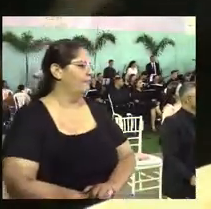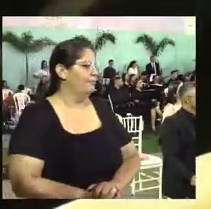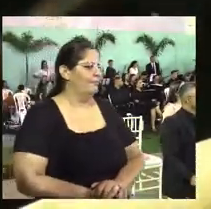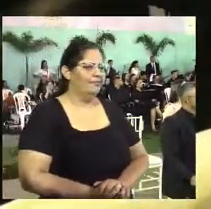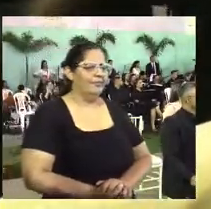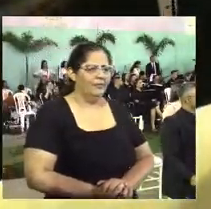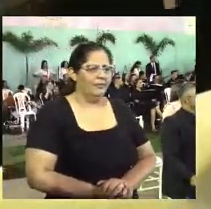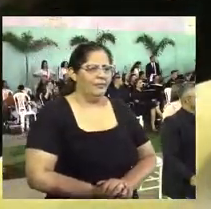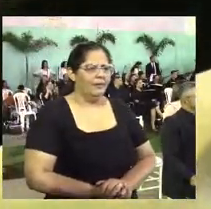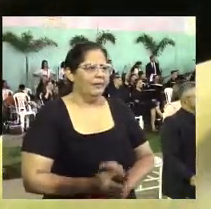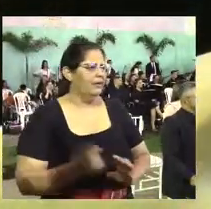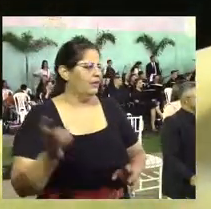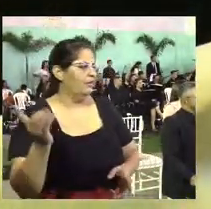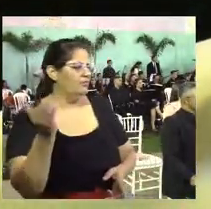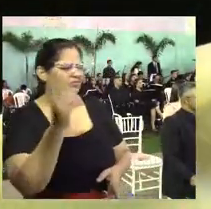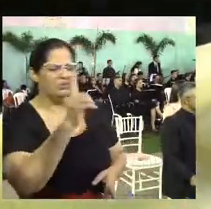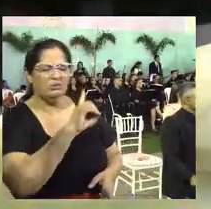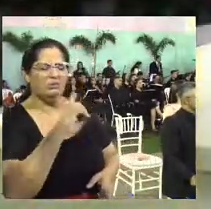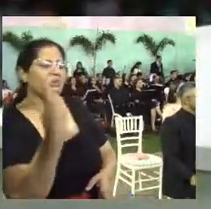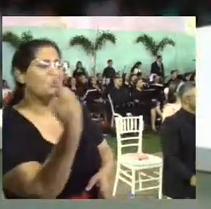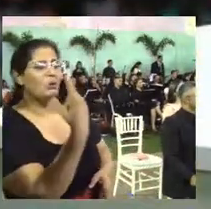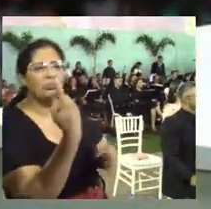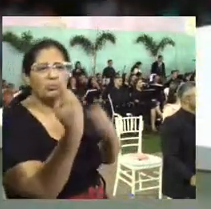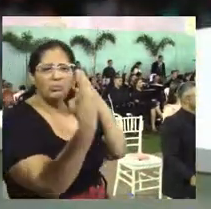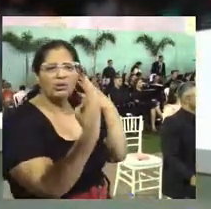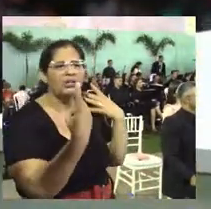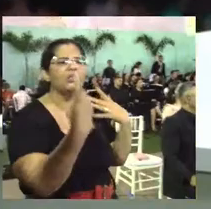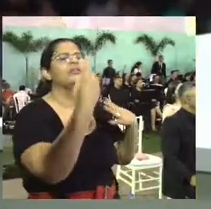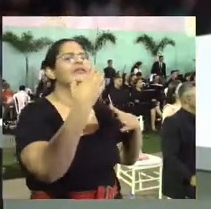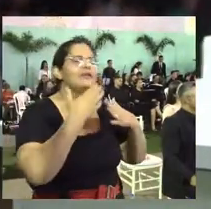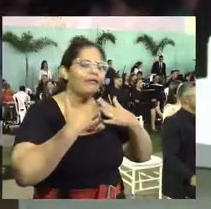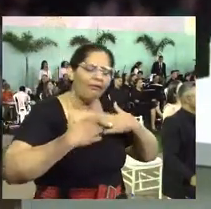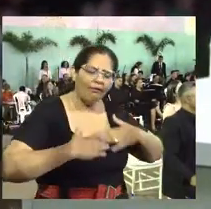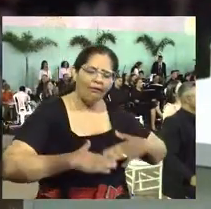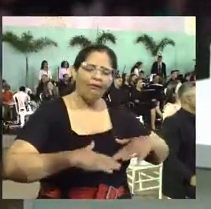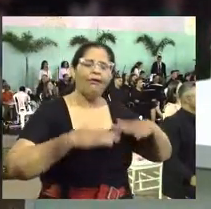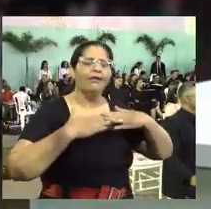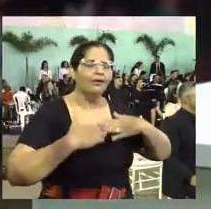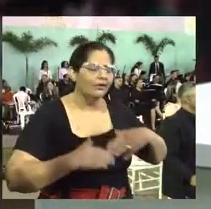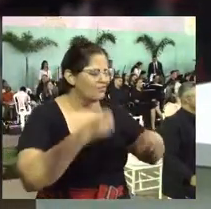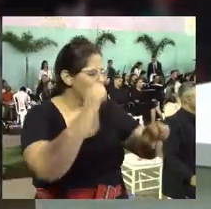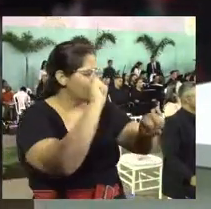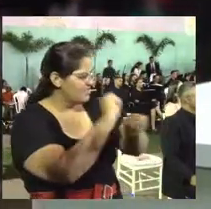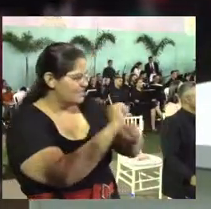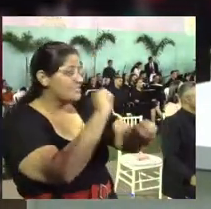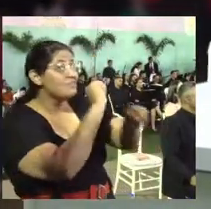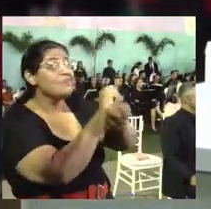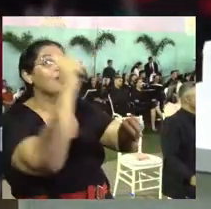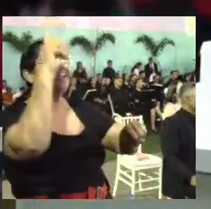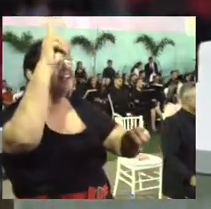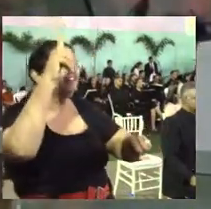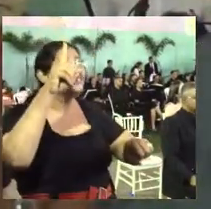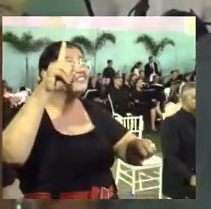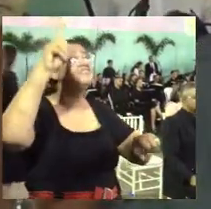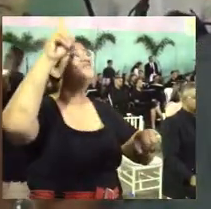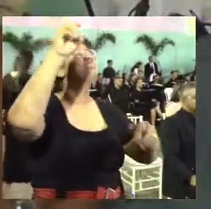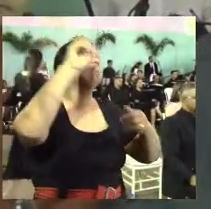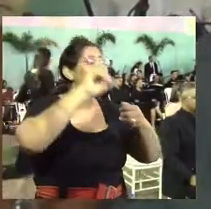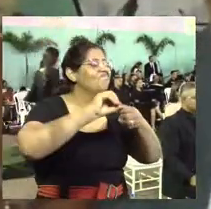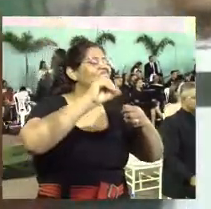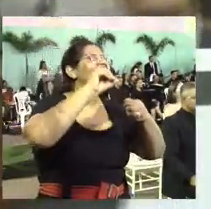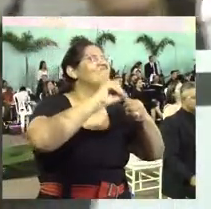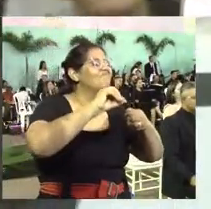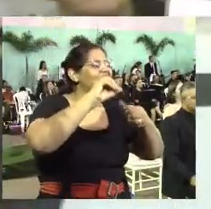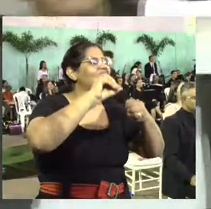basta somente você esperar espere o que Deus irá